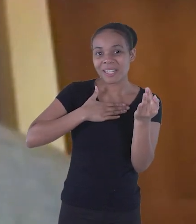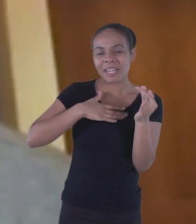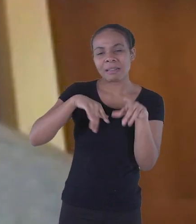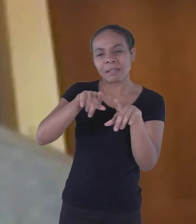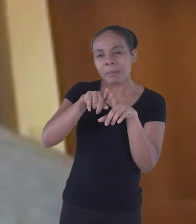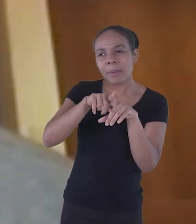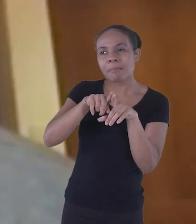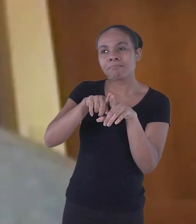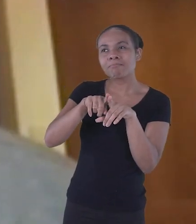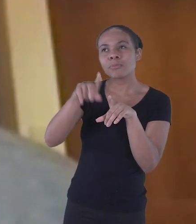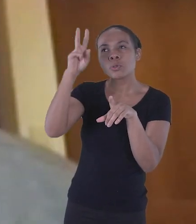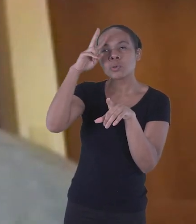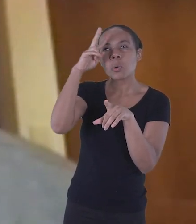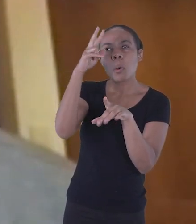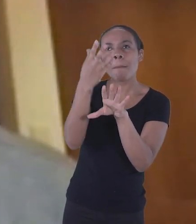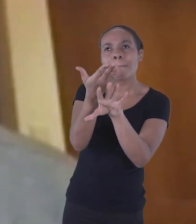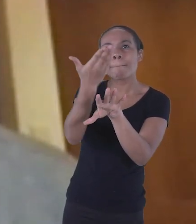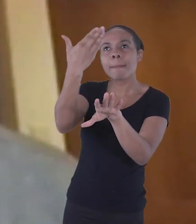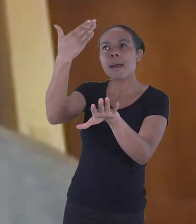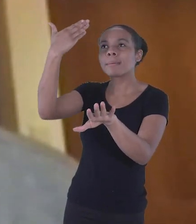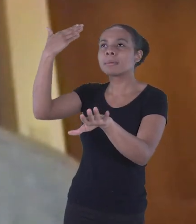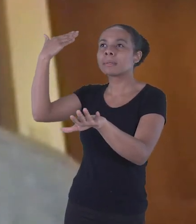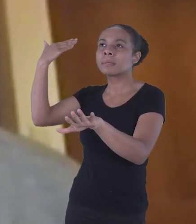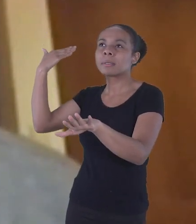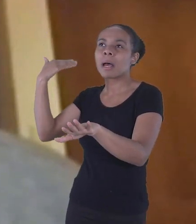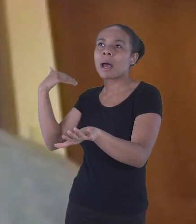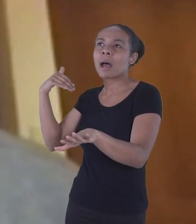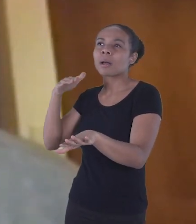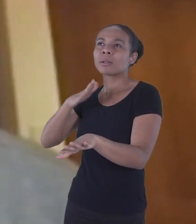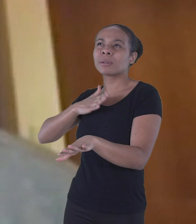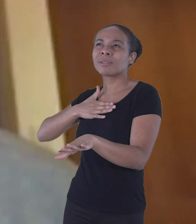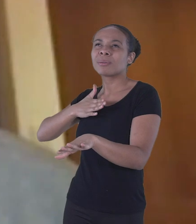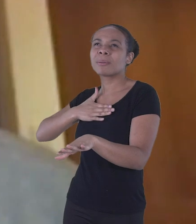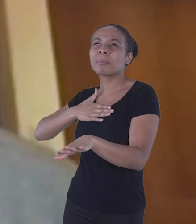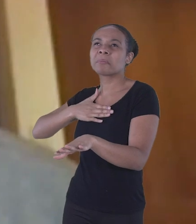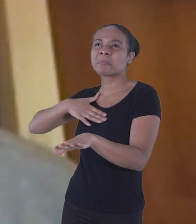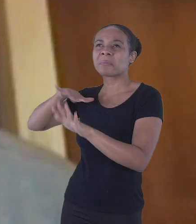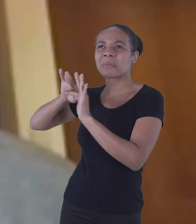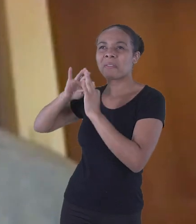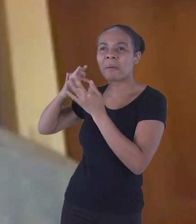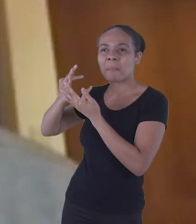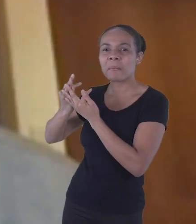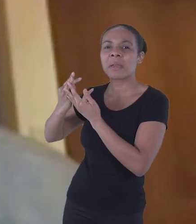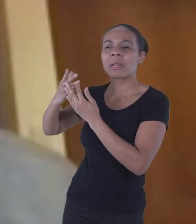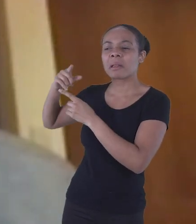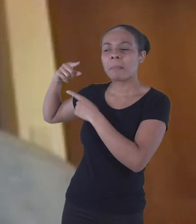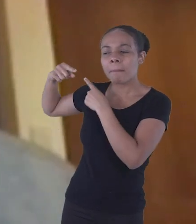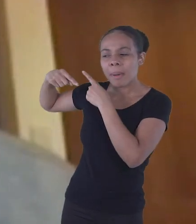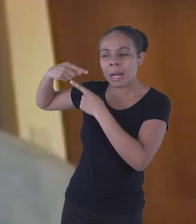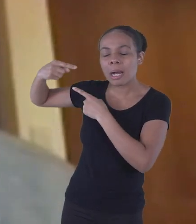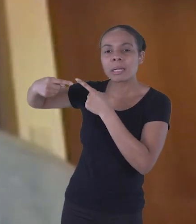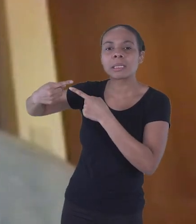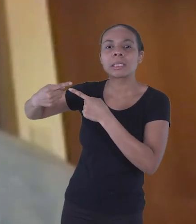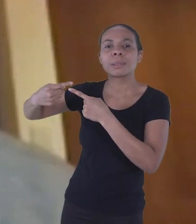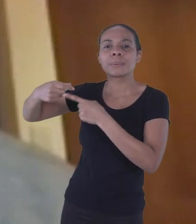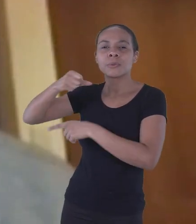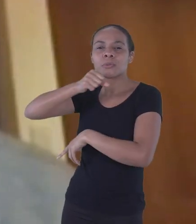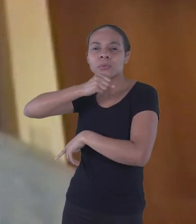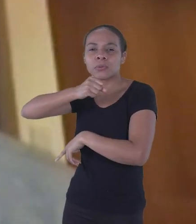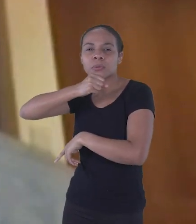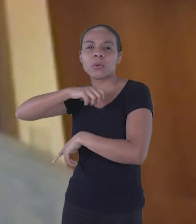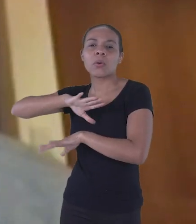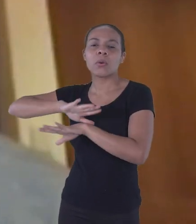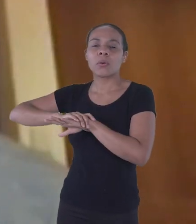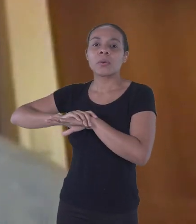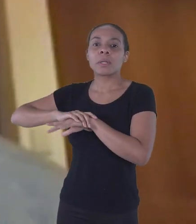passado trágico dos meus avós e depois do meu pai e da minha mãe, com relação ao